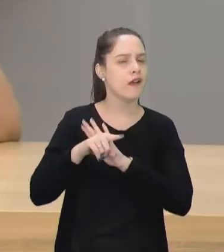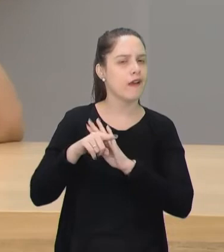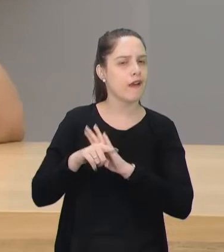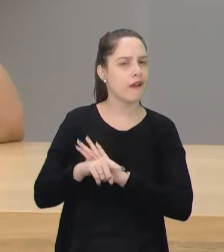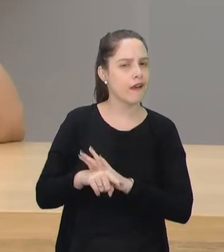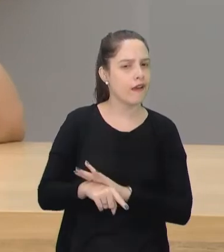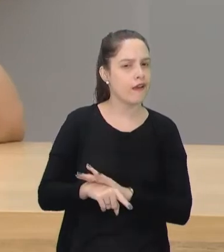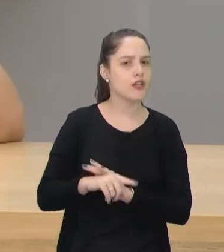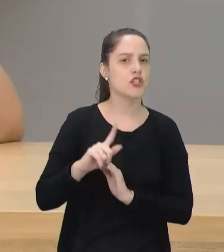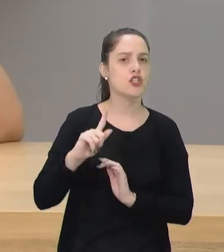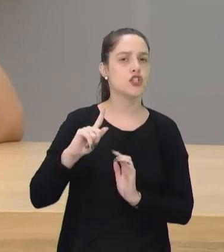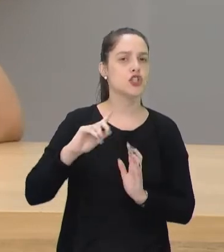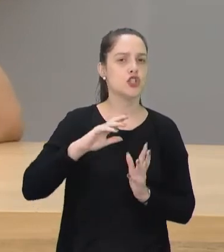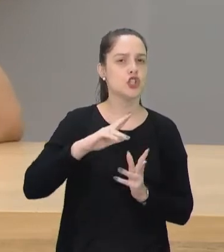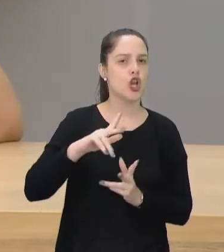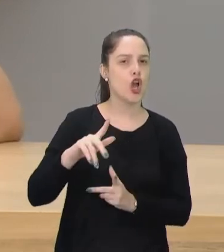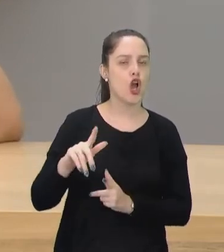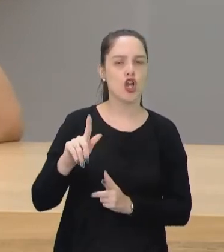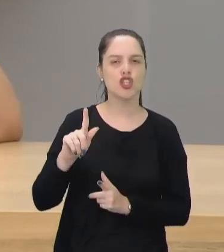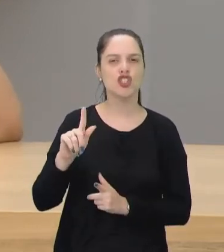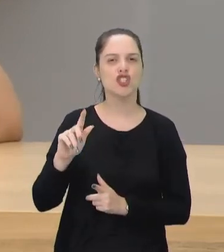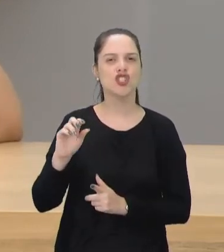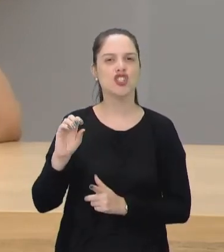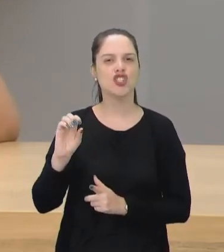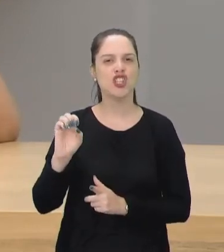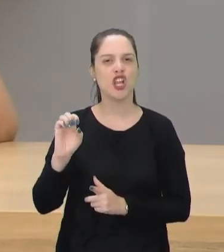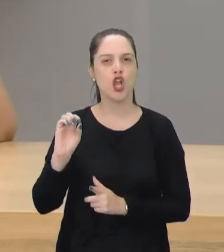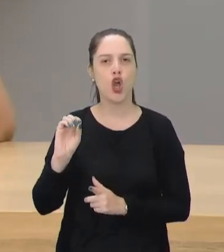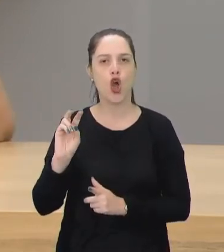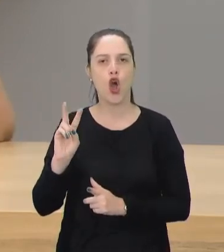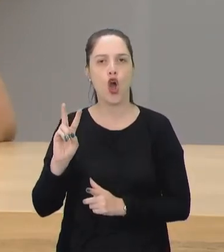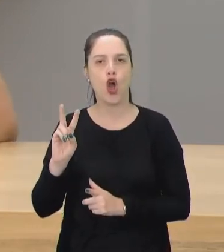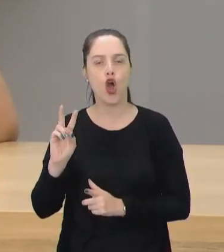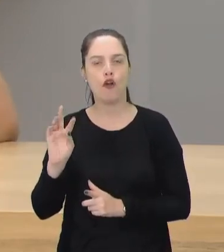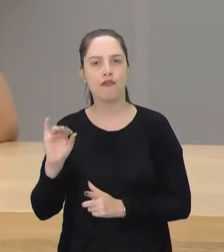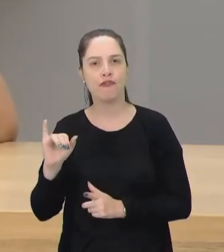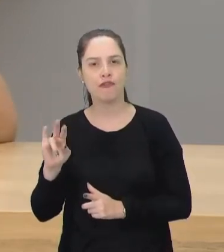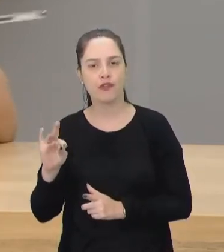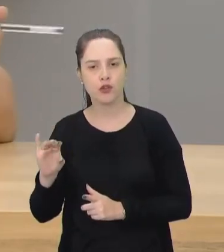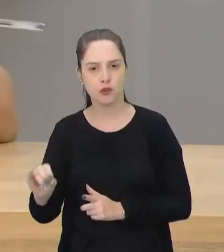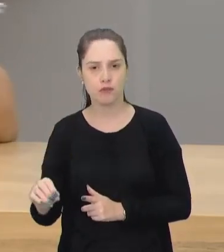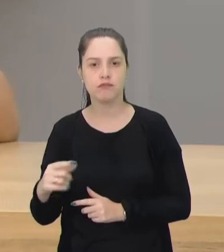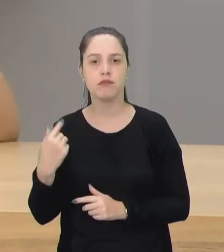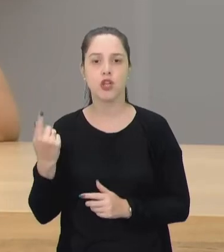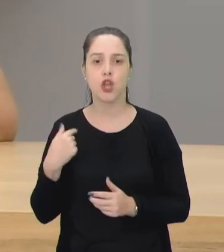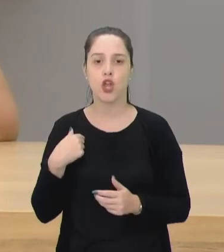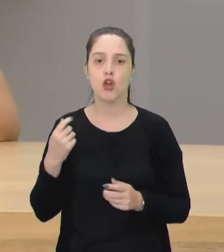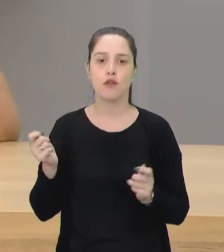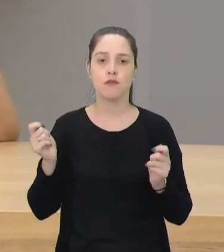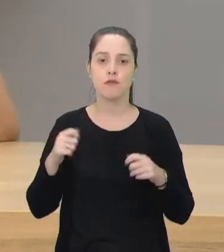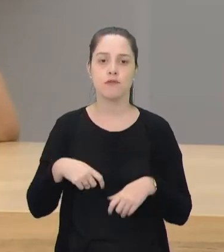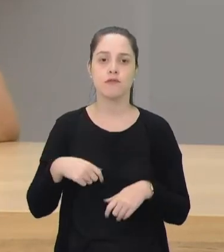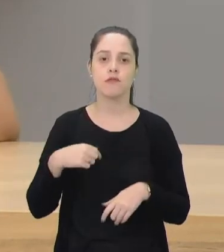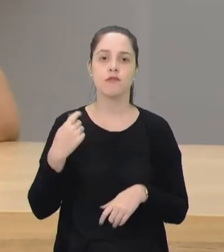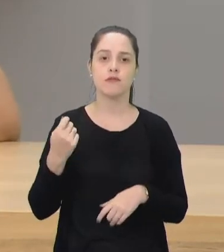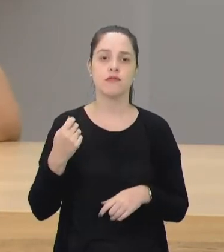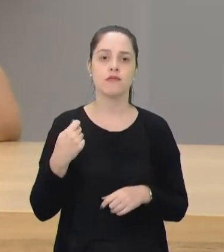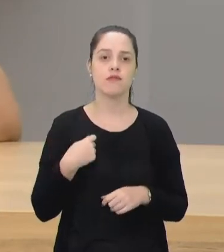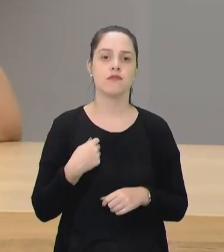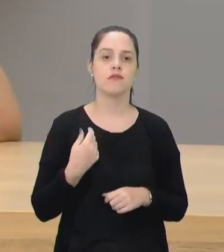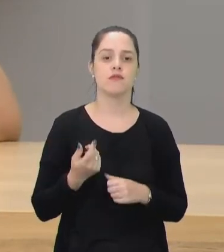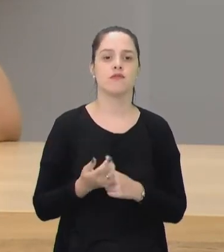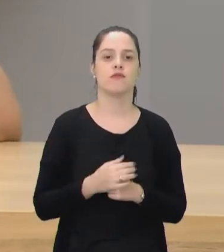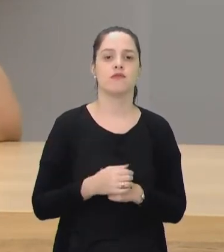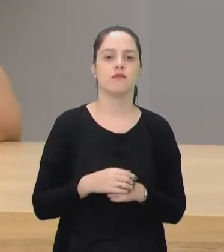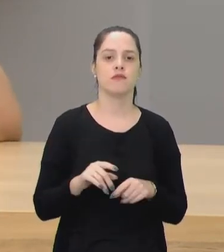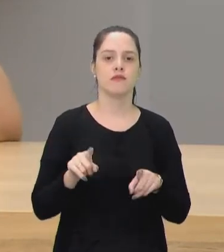5 geógrafos, né? Então a gente passou lá no material para vocês, eu vou aqui com a minha colinha rapidinho, que é o Frederic Hexel,